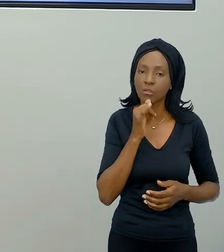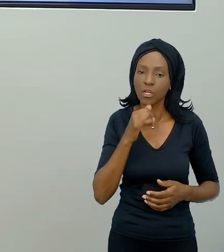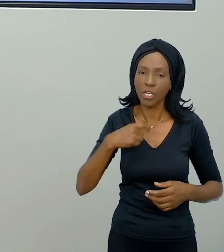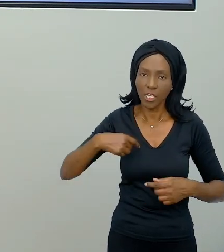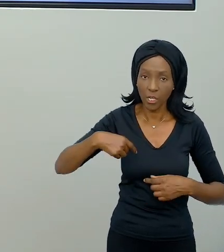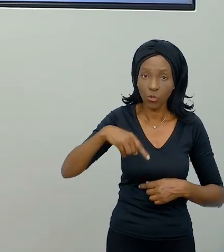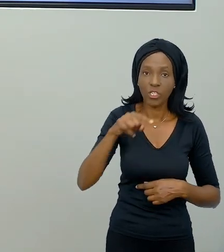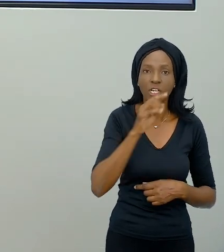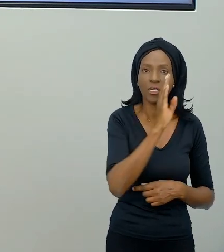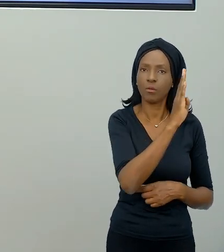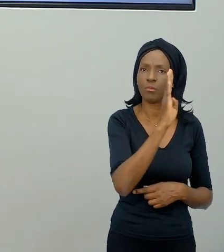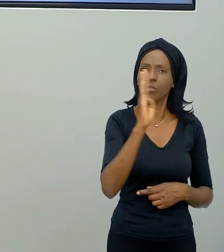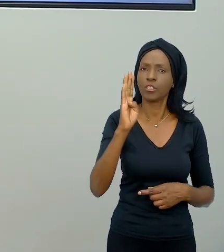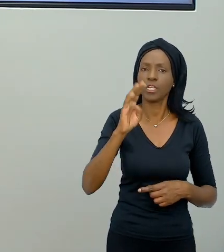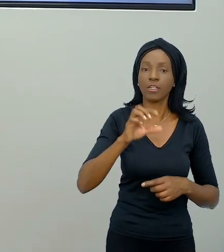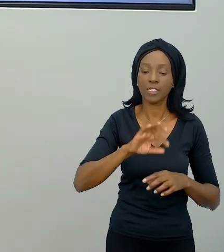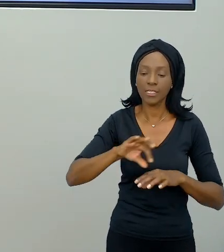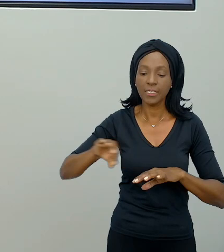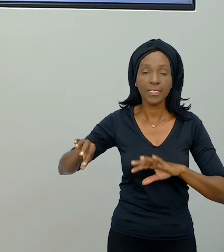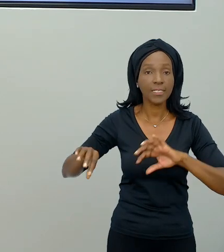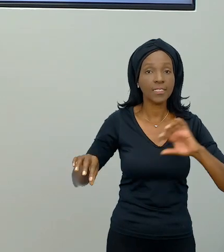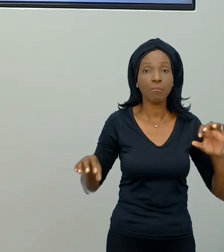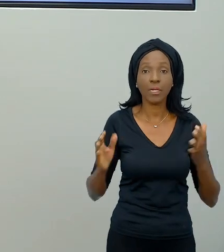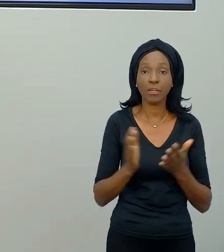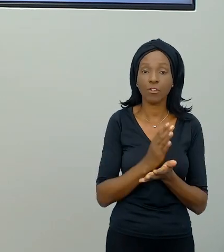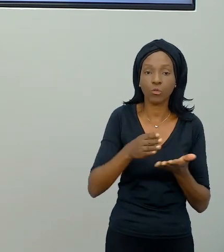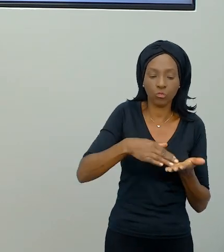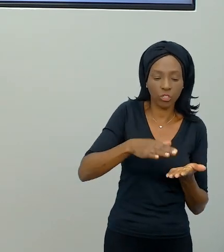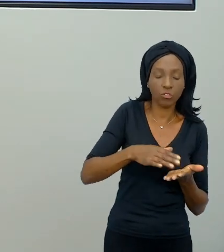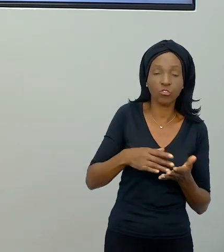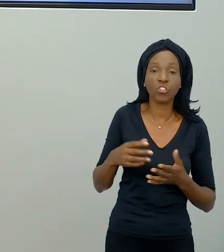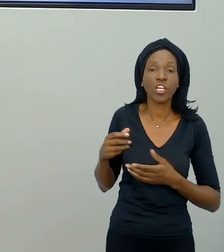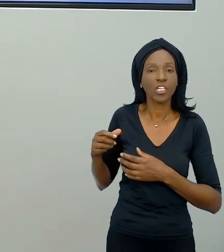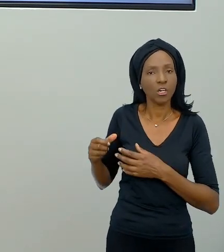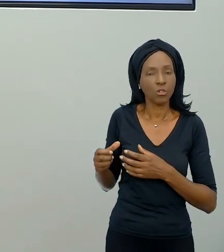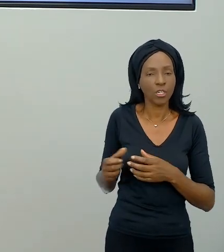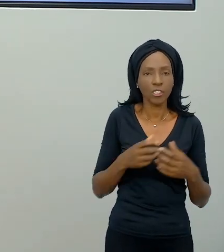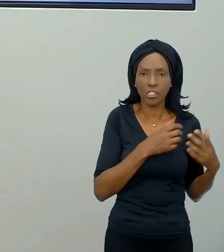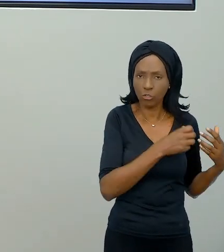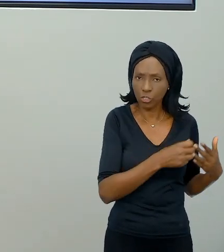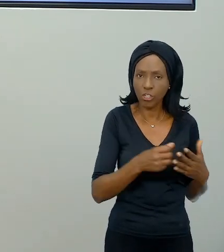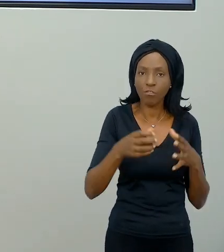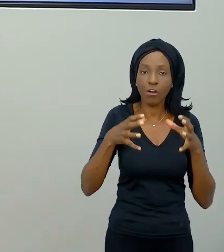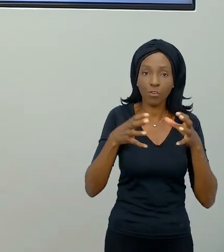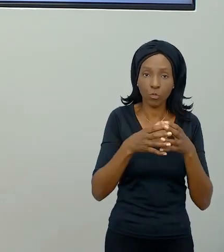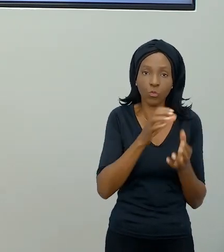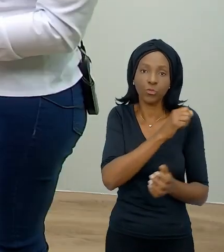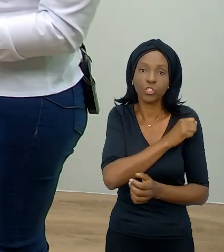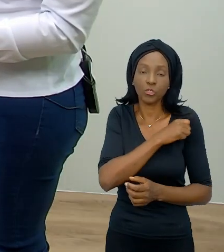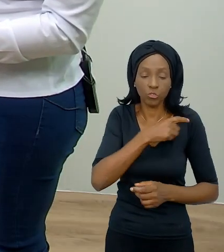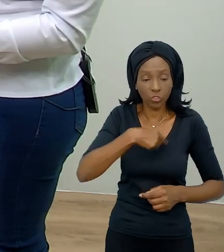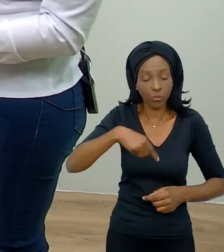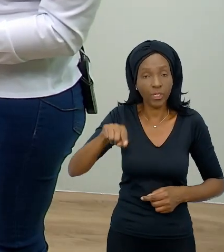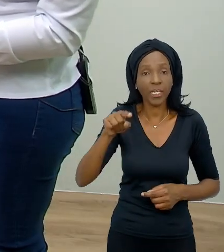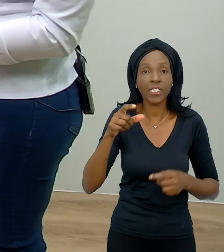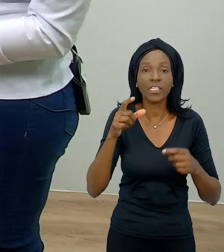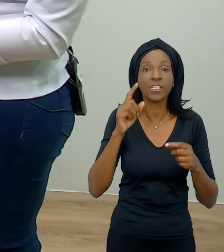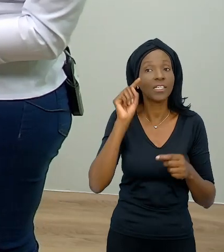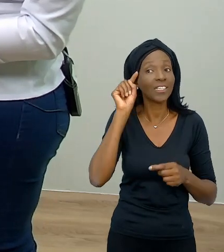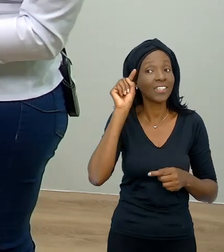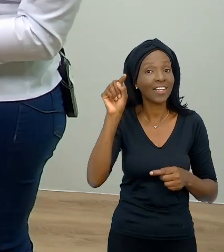livros separados e levava meus alunos para quê? Para realizar a leitura na biblioteca. Quando troca de ambiente, muda